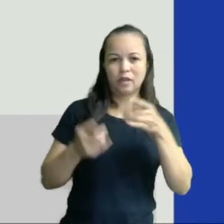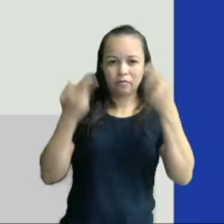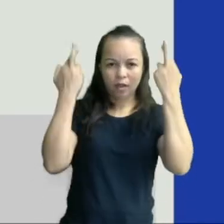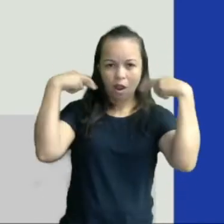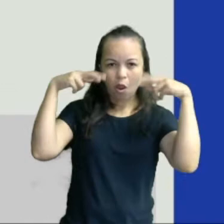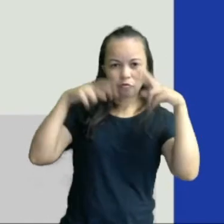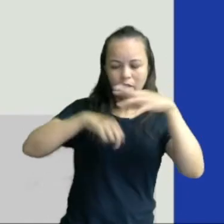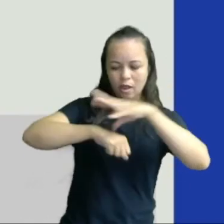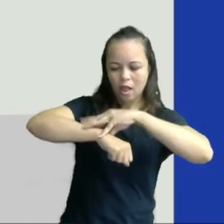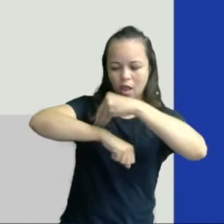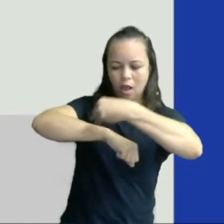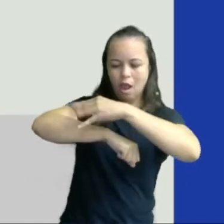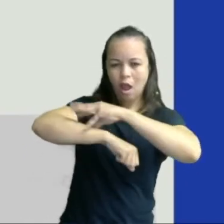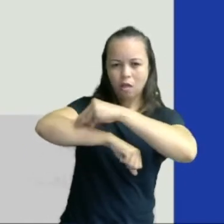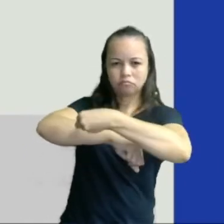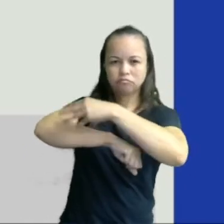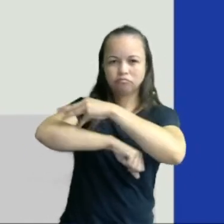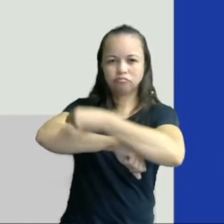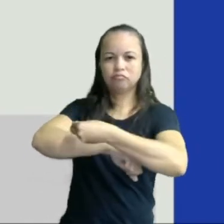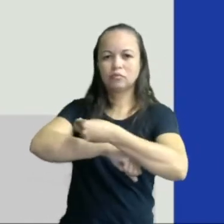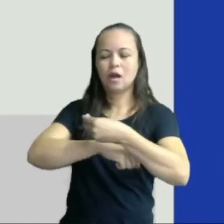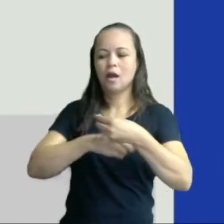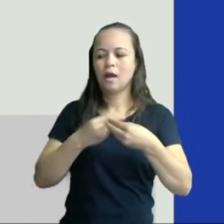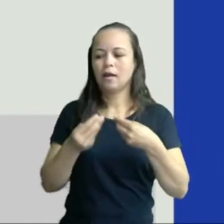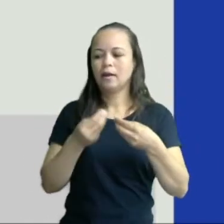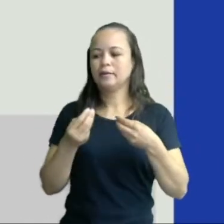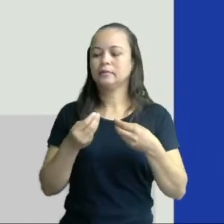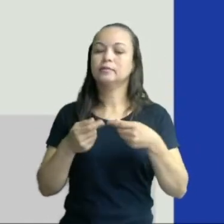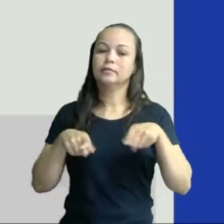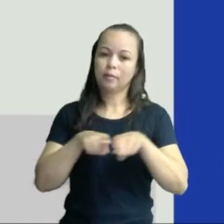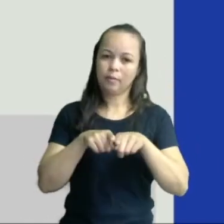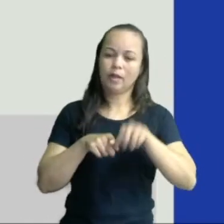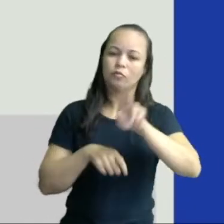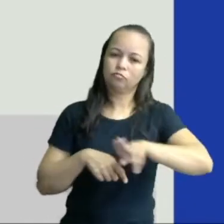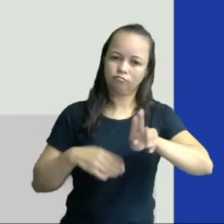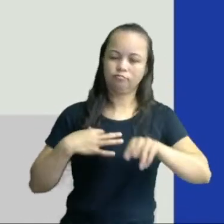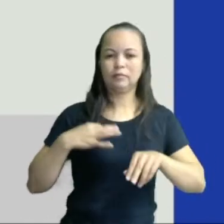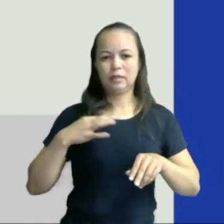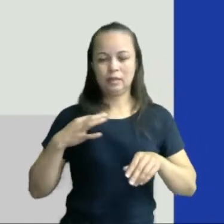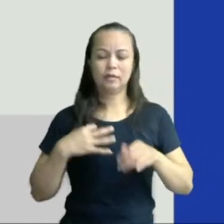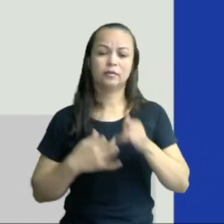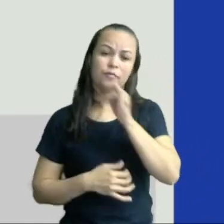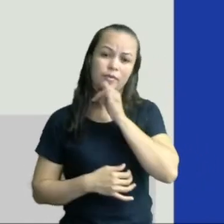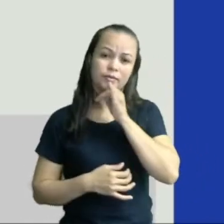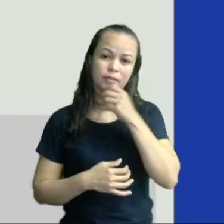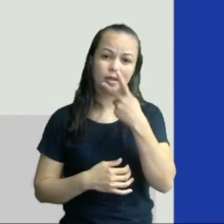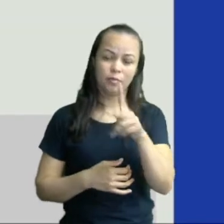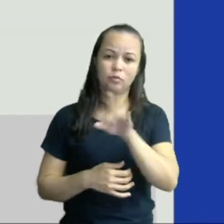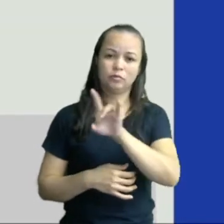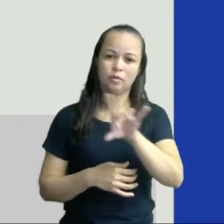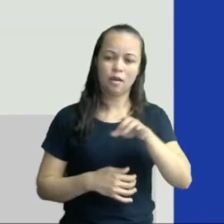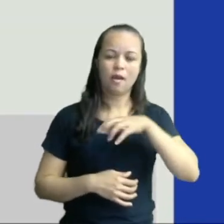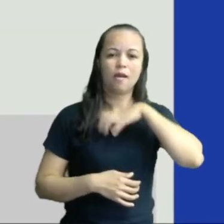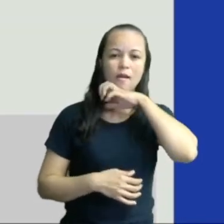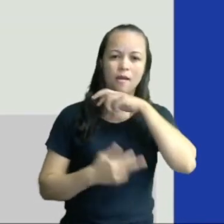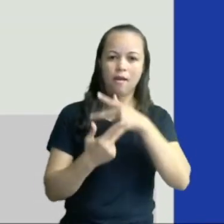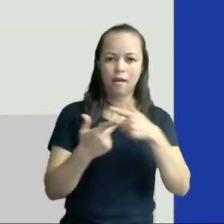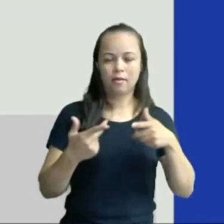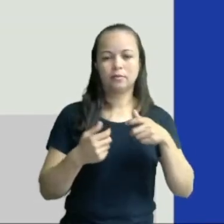também é utilizado em tecidos, em tudo. Então, esse é um exemplo de extrativismo animal.